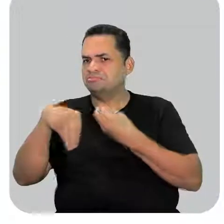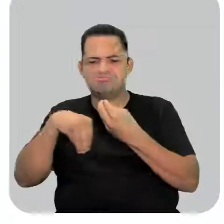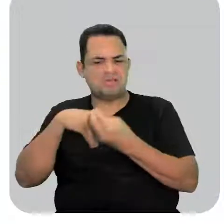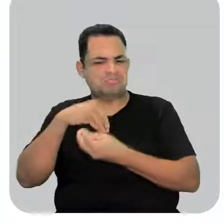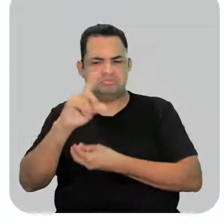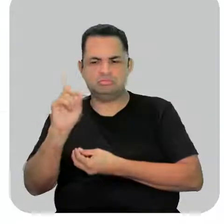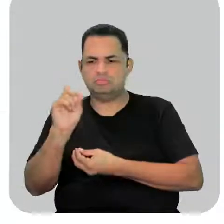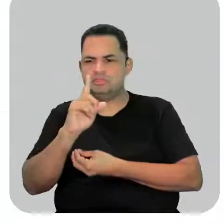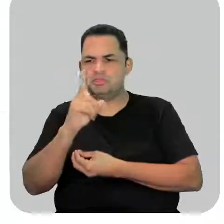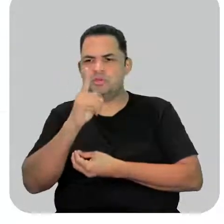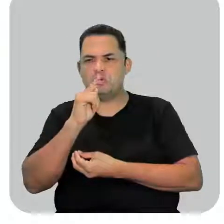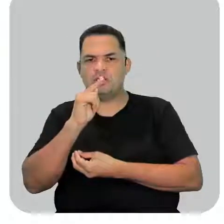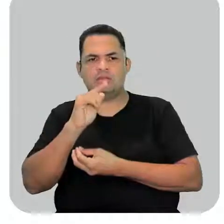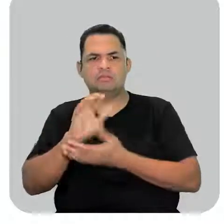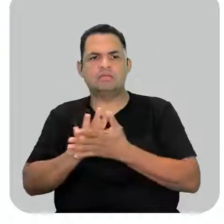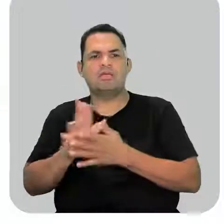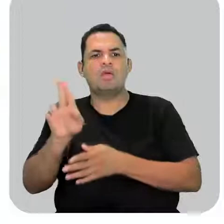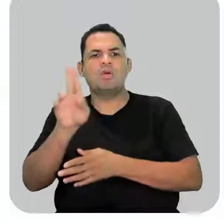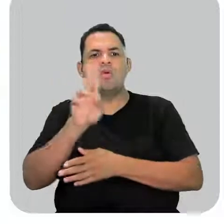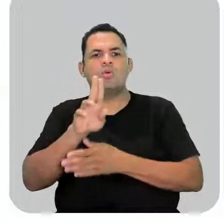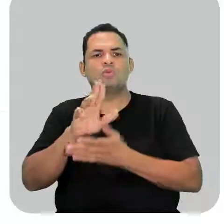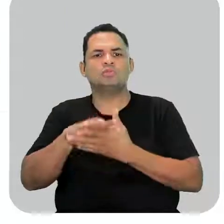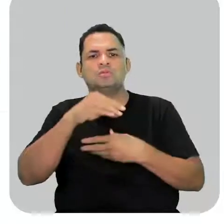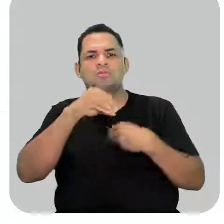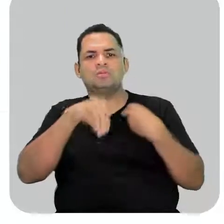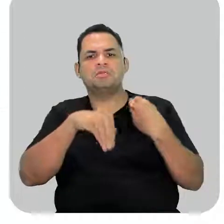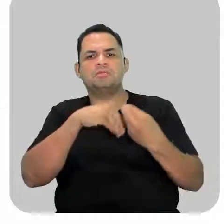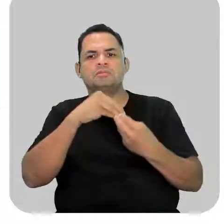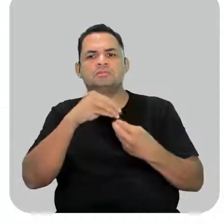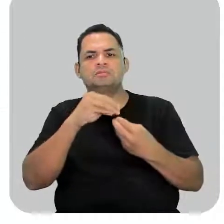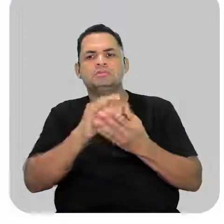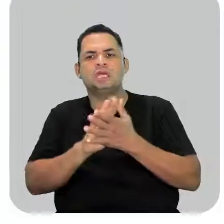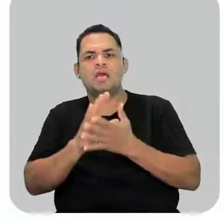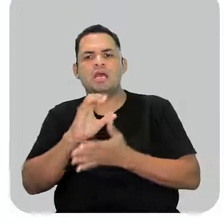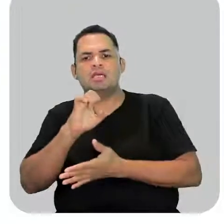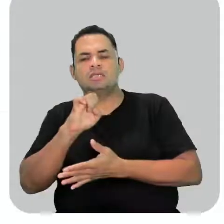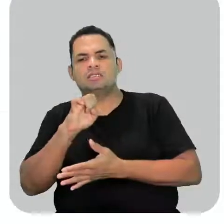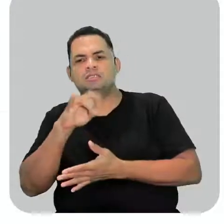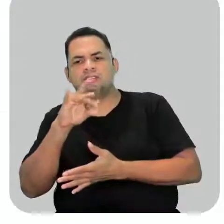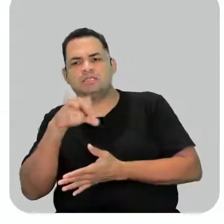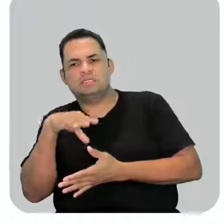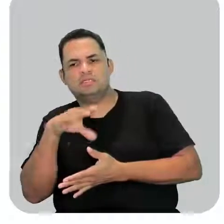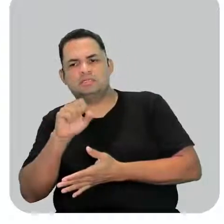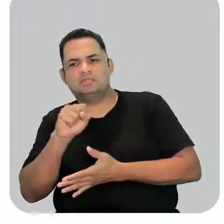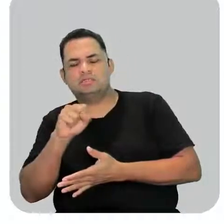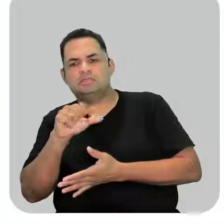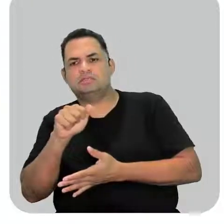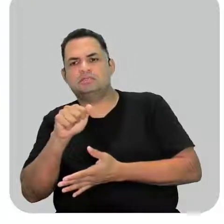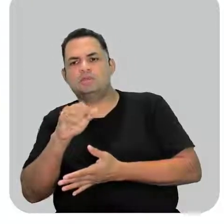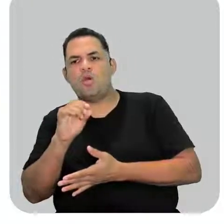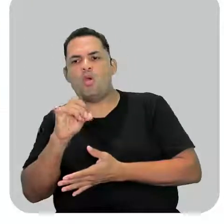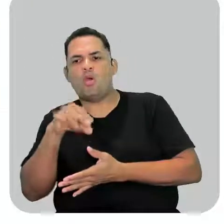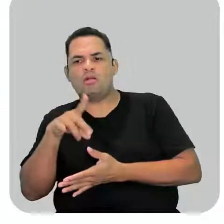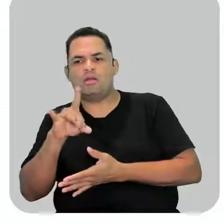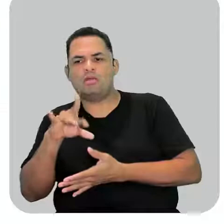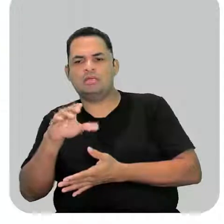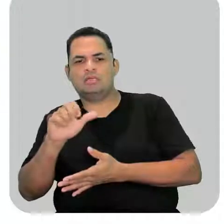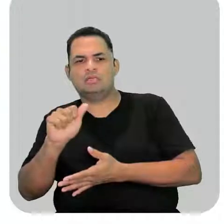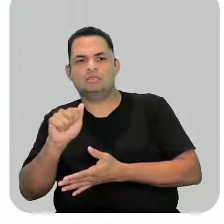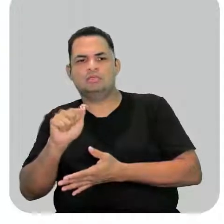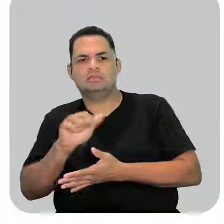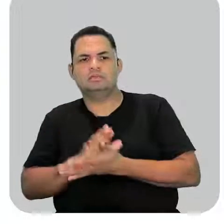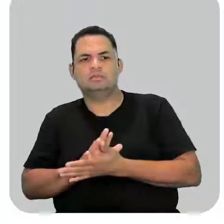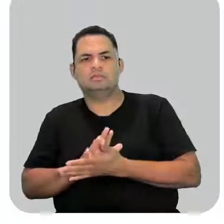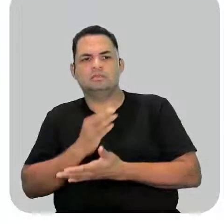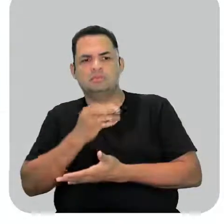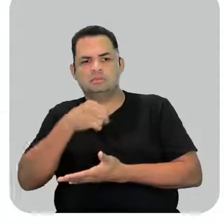em água e usados como solventes e intermediários em síntese orgânicas.